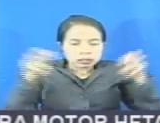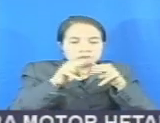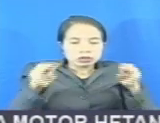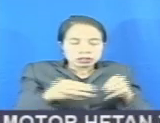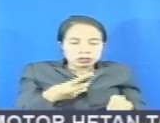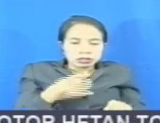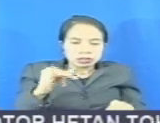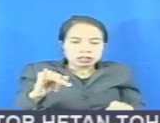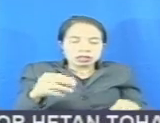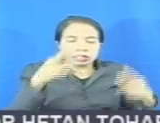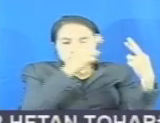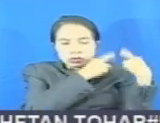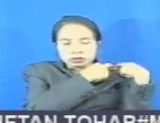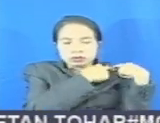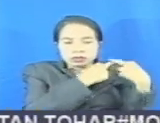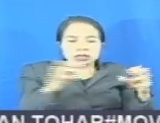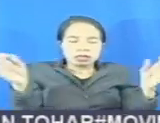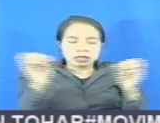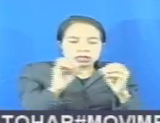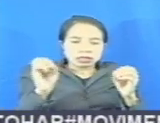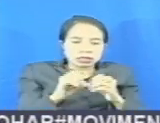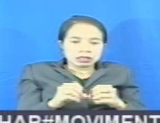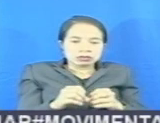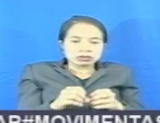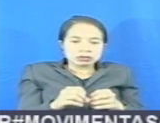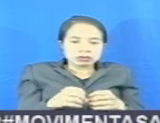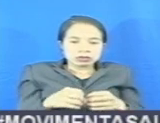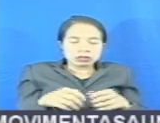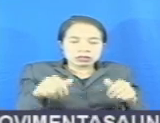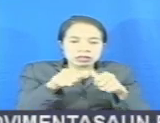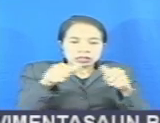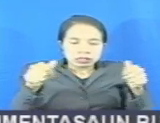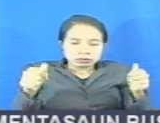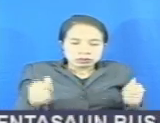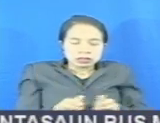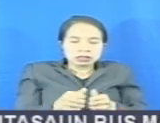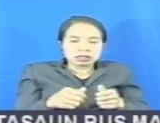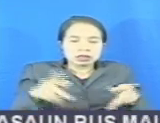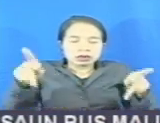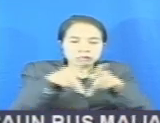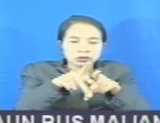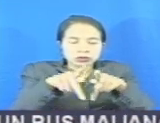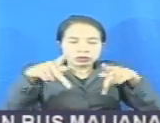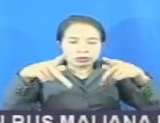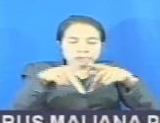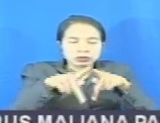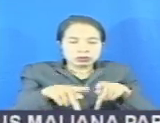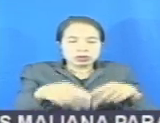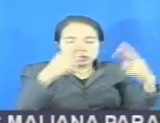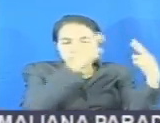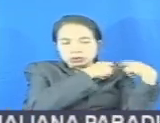ne responsabilidad e los administrador posto seria responsabilidade, mas de ita neve